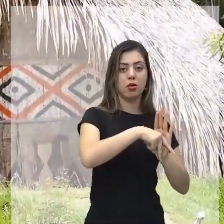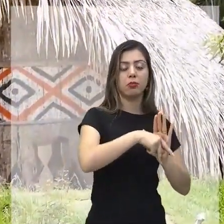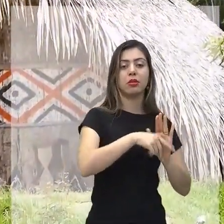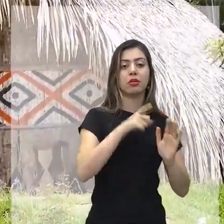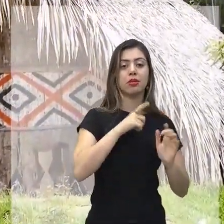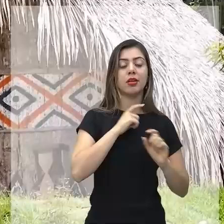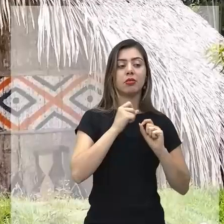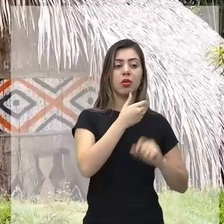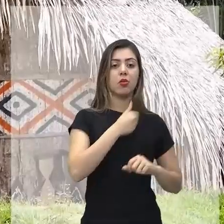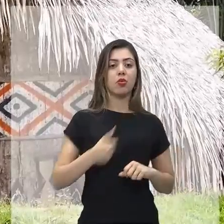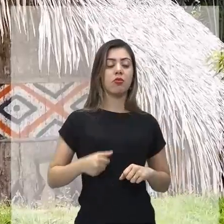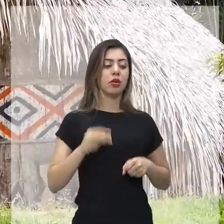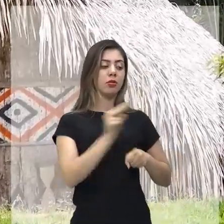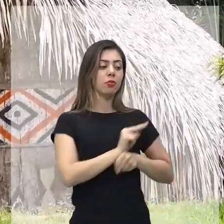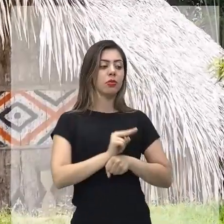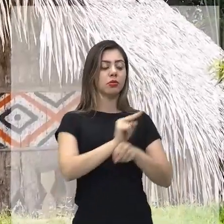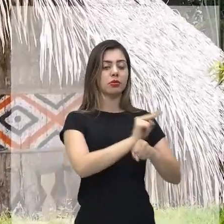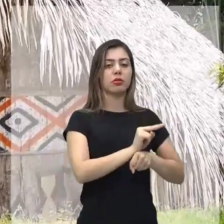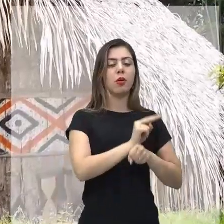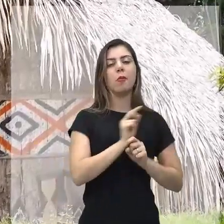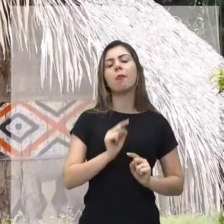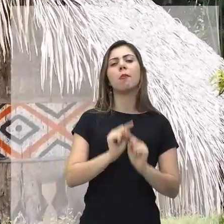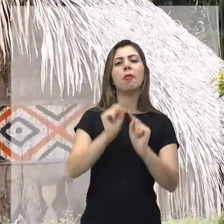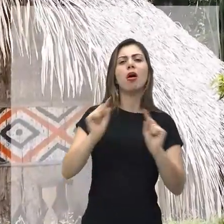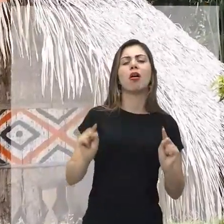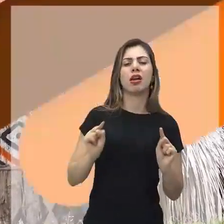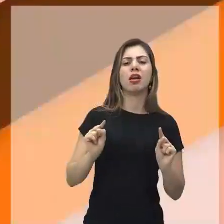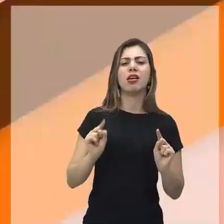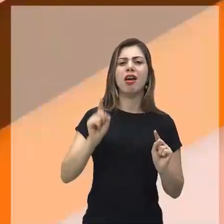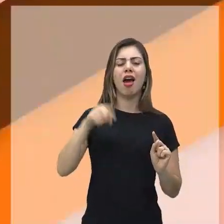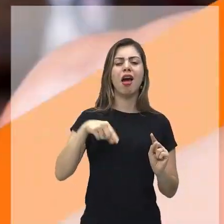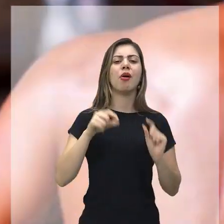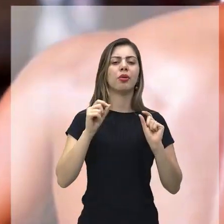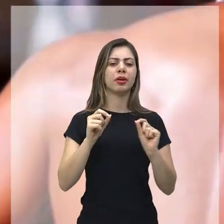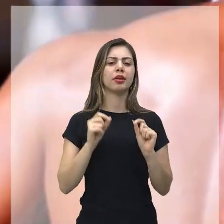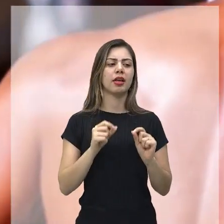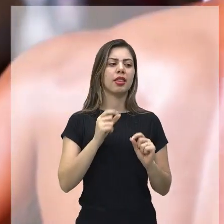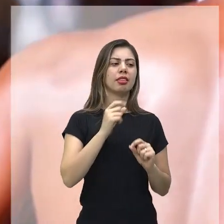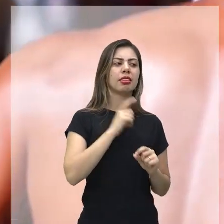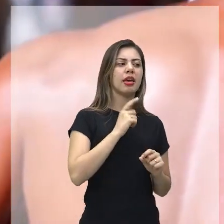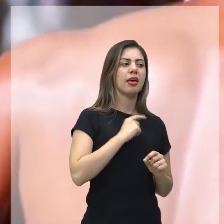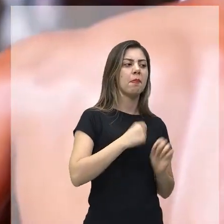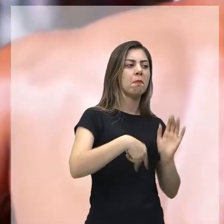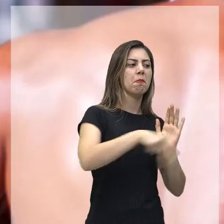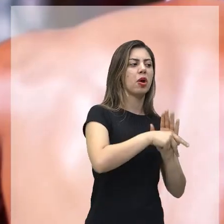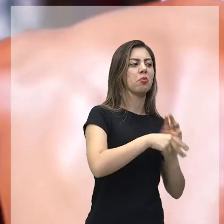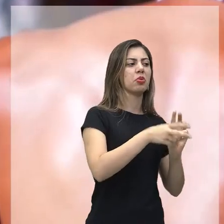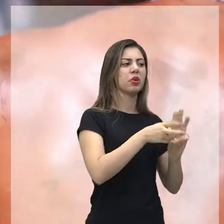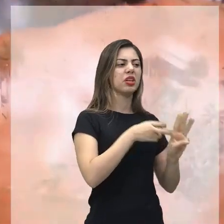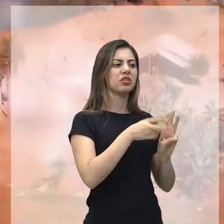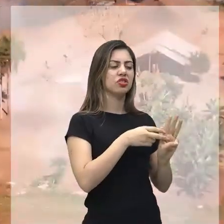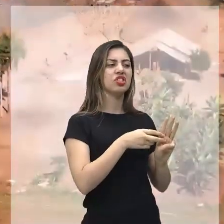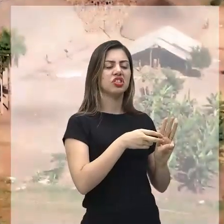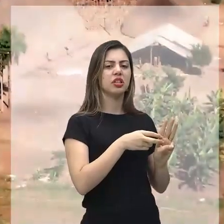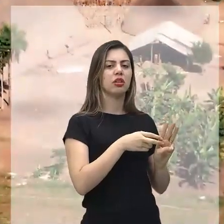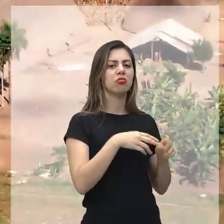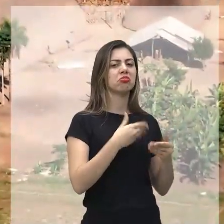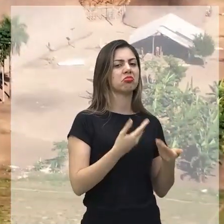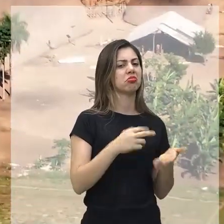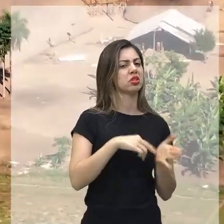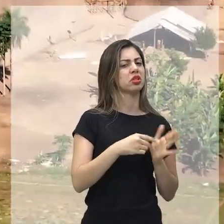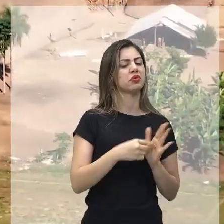pela União, mas ele não garante a posse aos povos indígenas. Então, o que isso quer dizer?